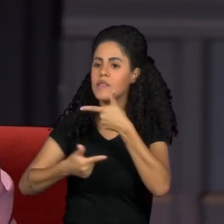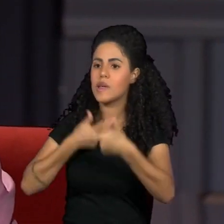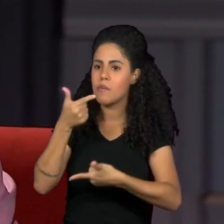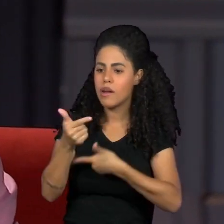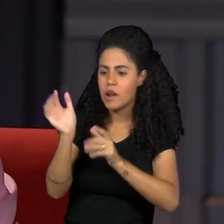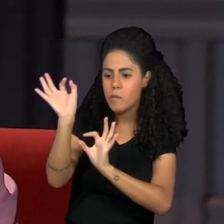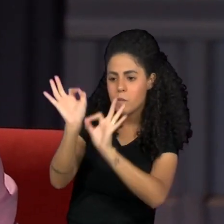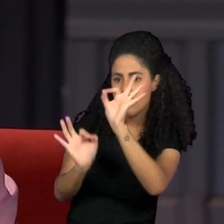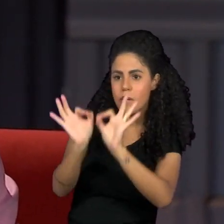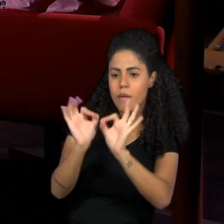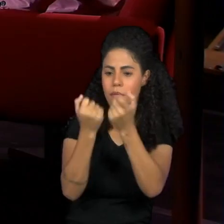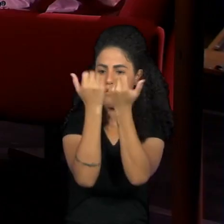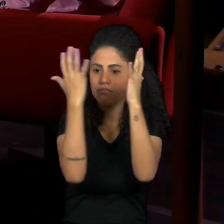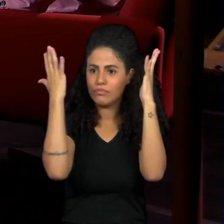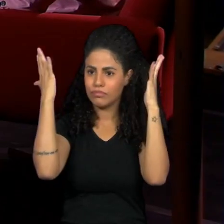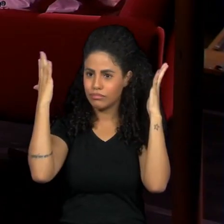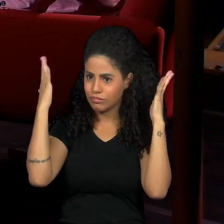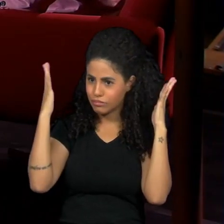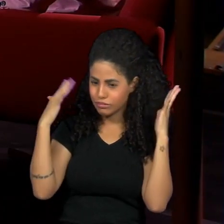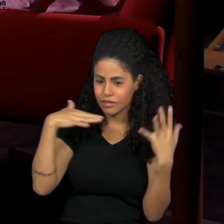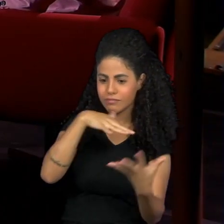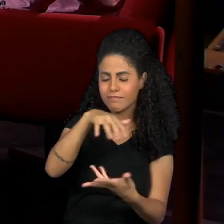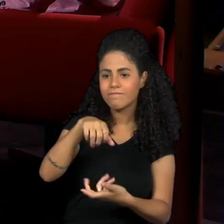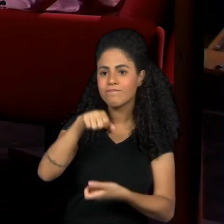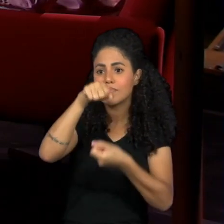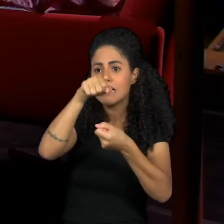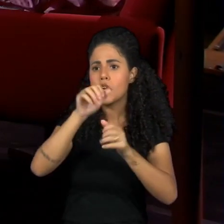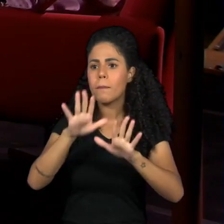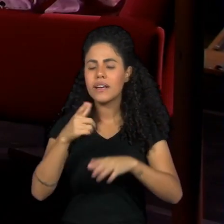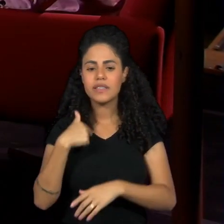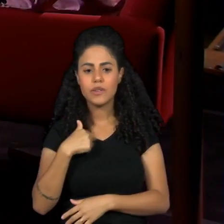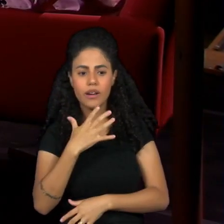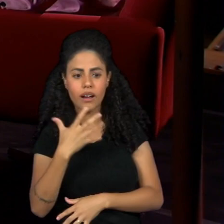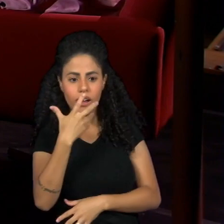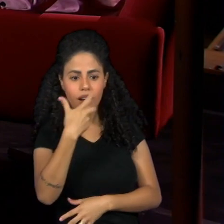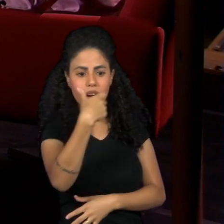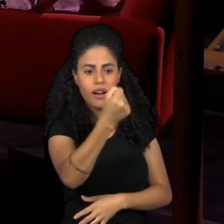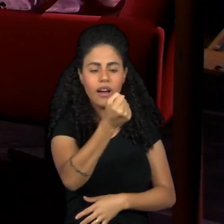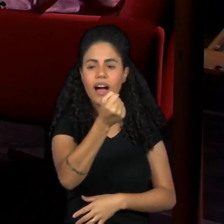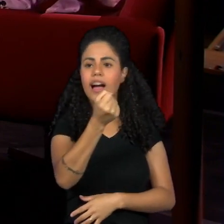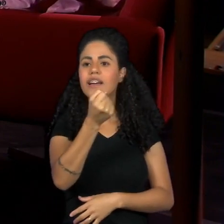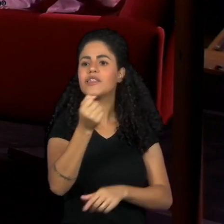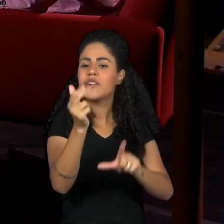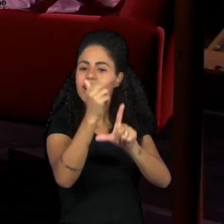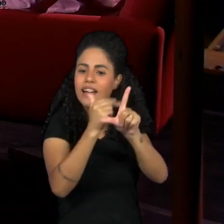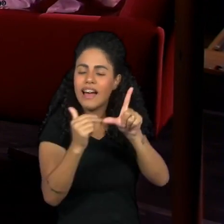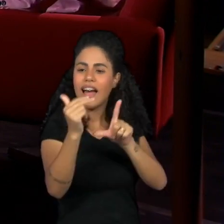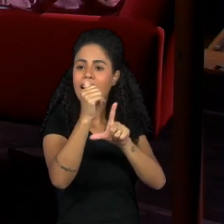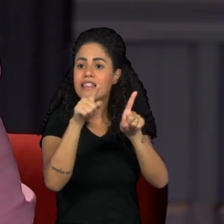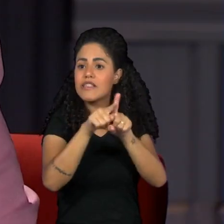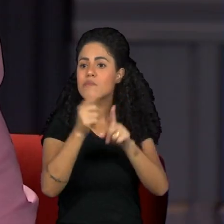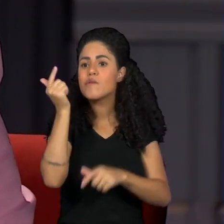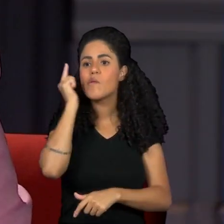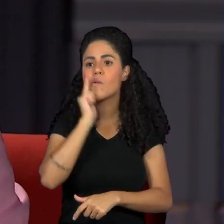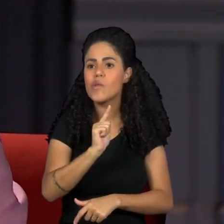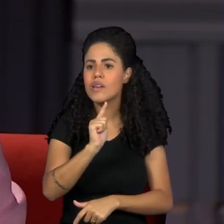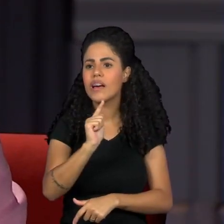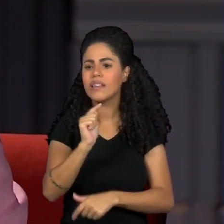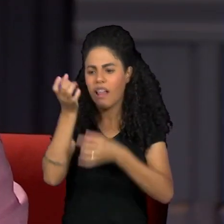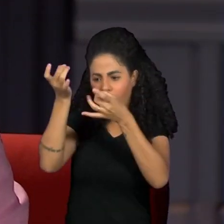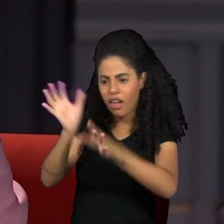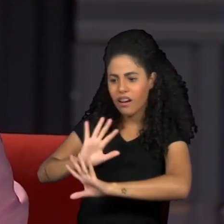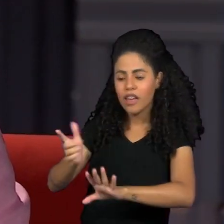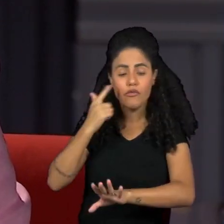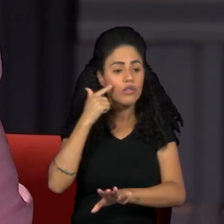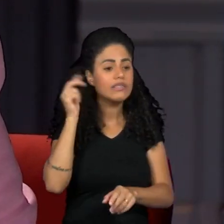projetos socioambientais e me apaixonei pelo design durante esse meu emprego como engenheira. Larguei tudo em